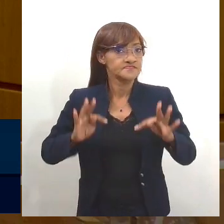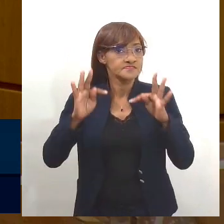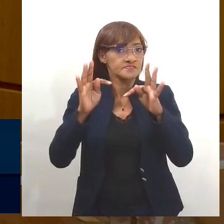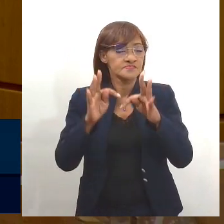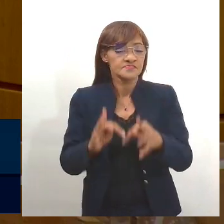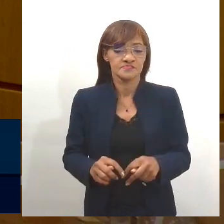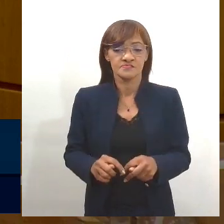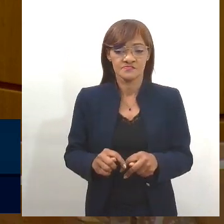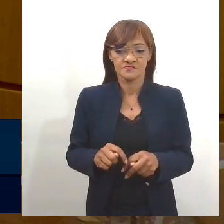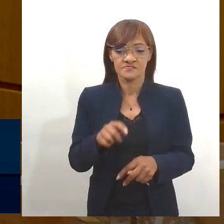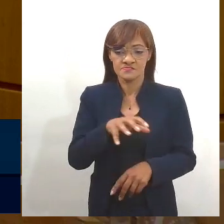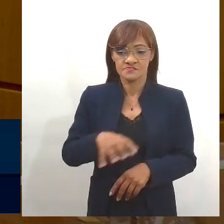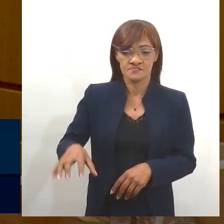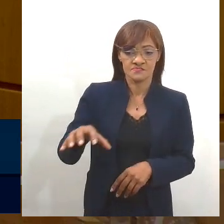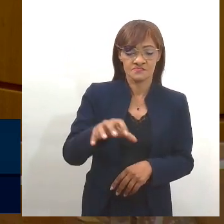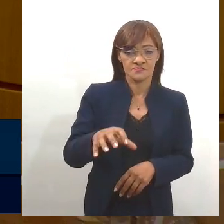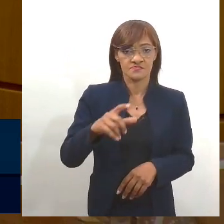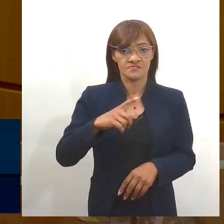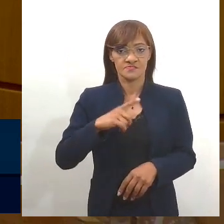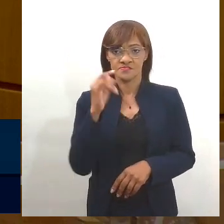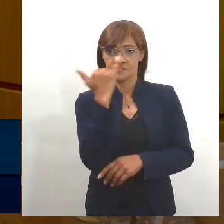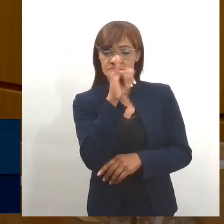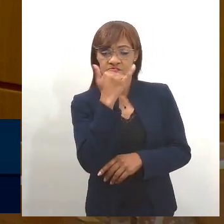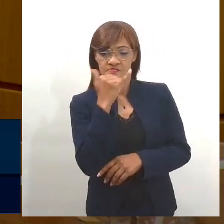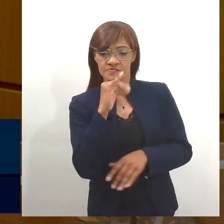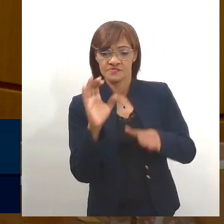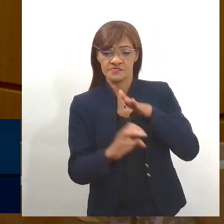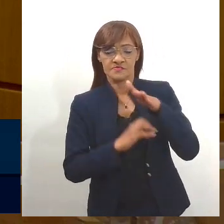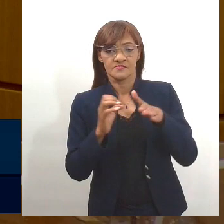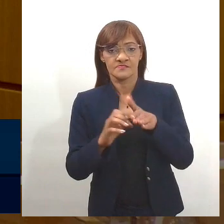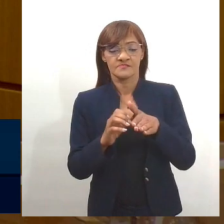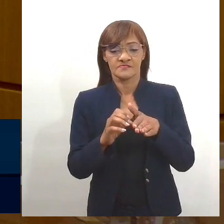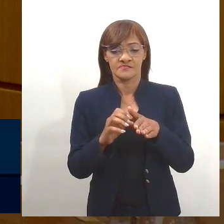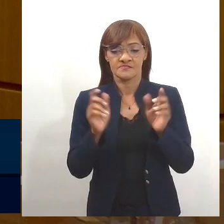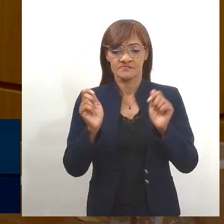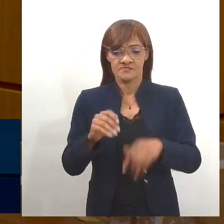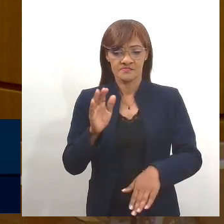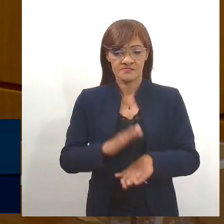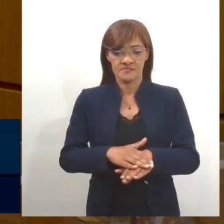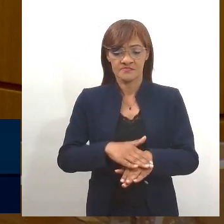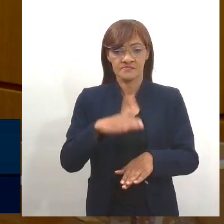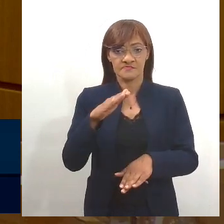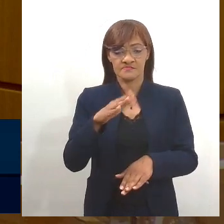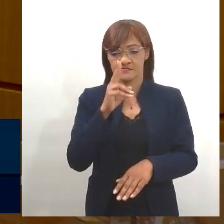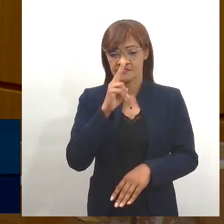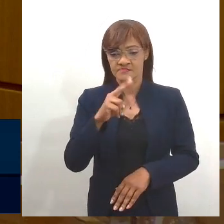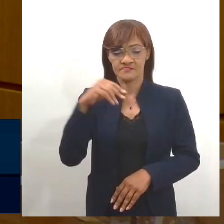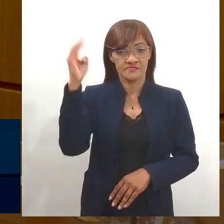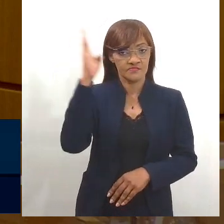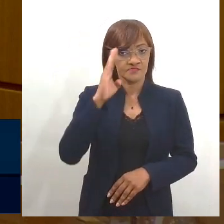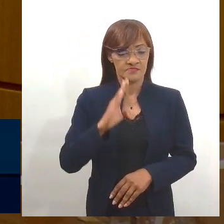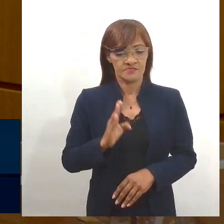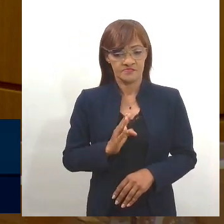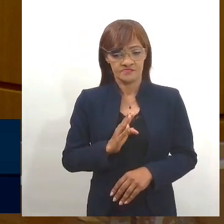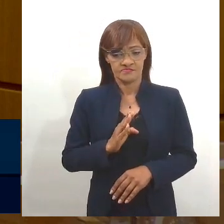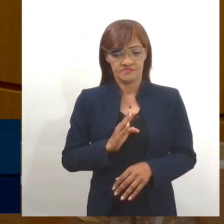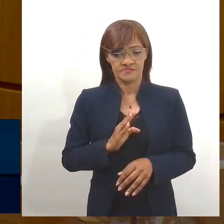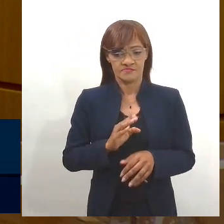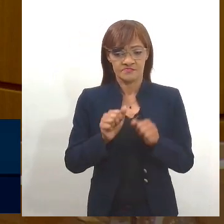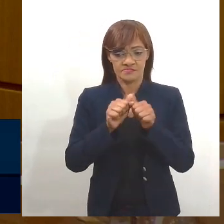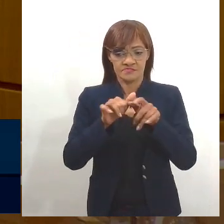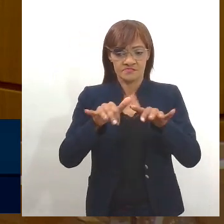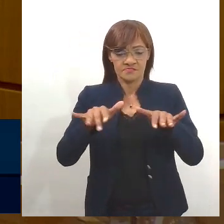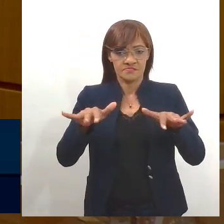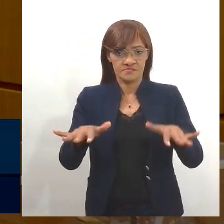energia, sendo considerada uma das maiores do Brasil na fabricação e fornecimento de grupos de geradores para